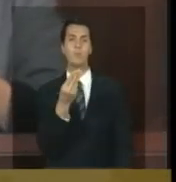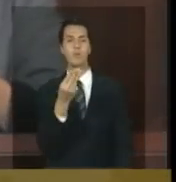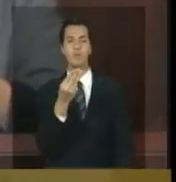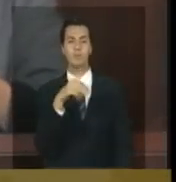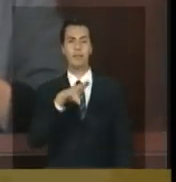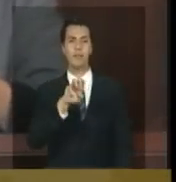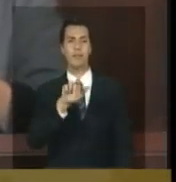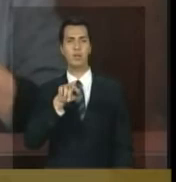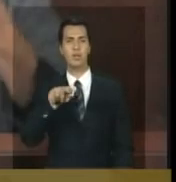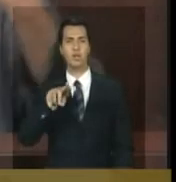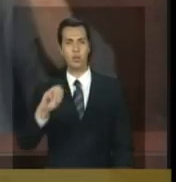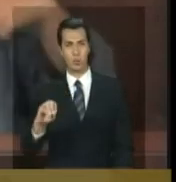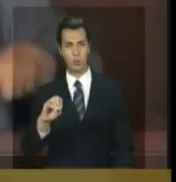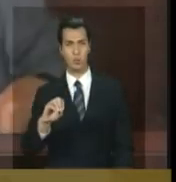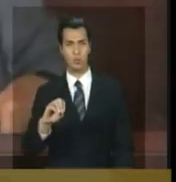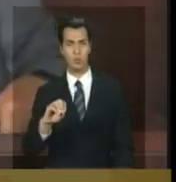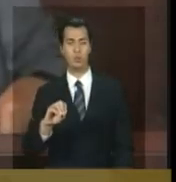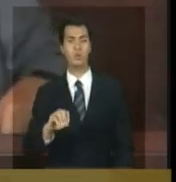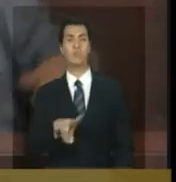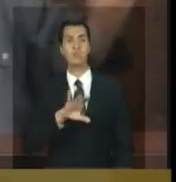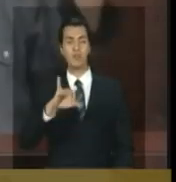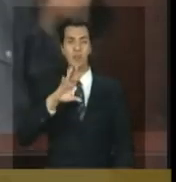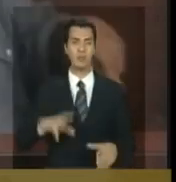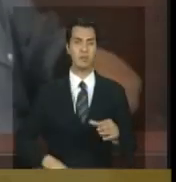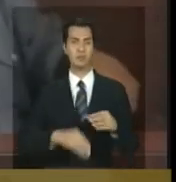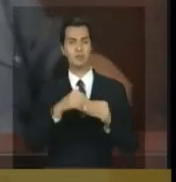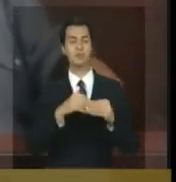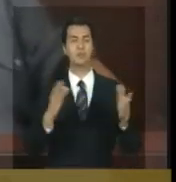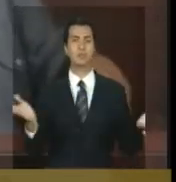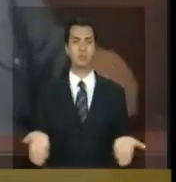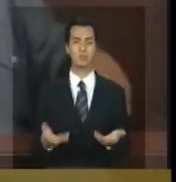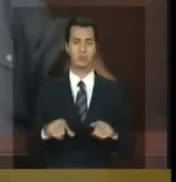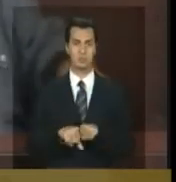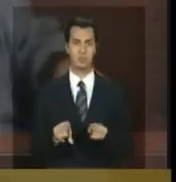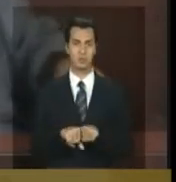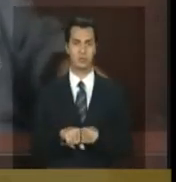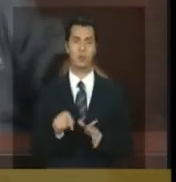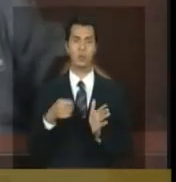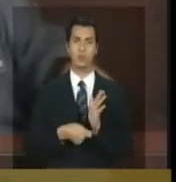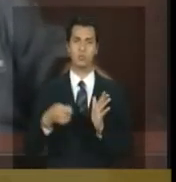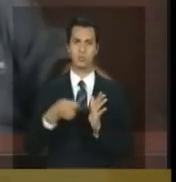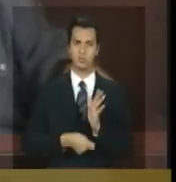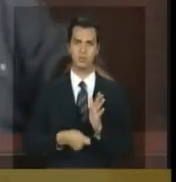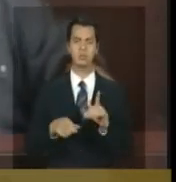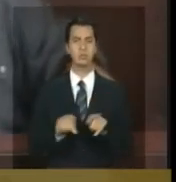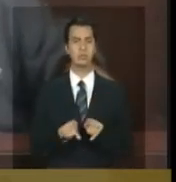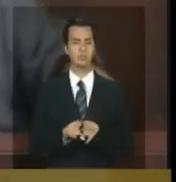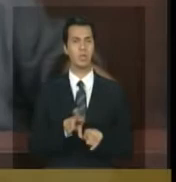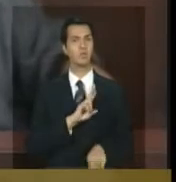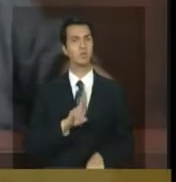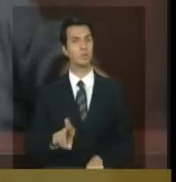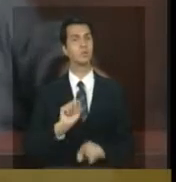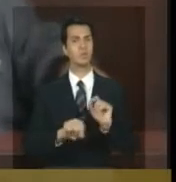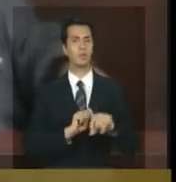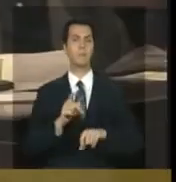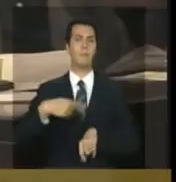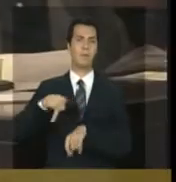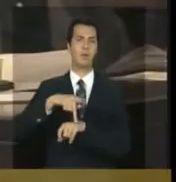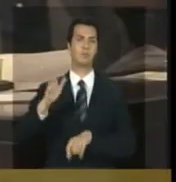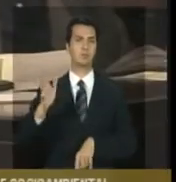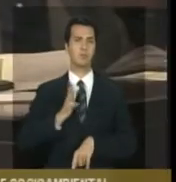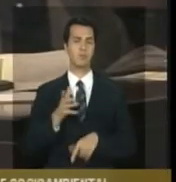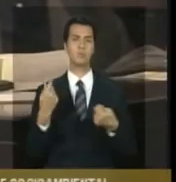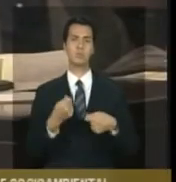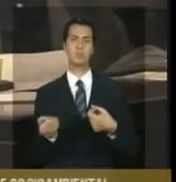em desenvolvimento. Vai entrar no jogo, e deve entrar no jogo de cobrança e de resultados, os países